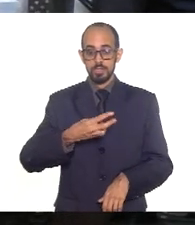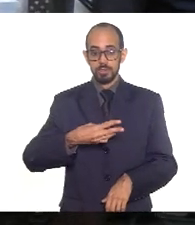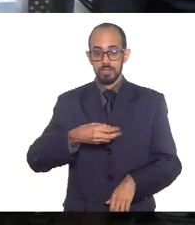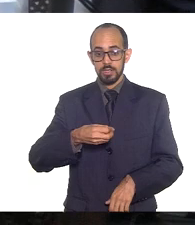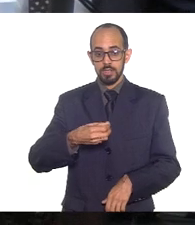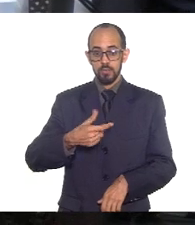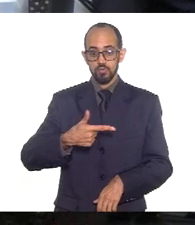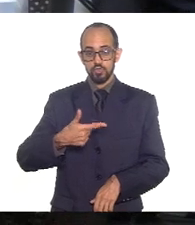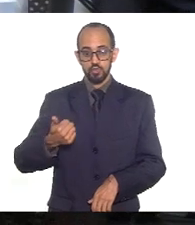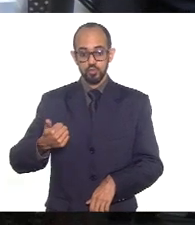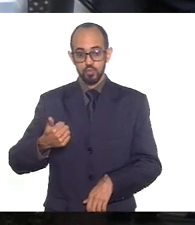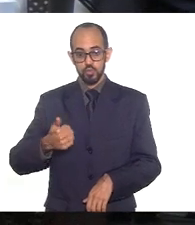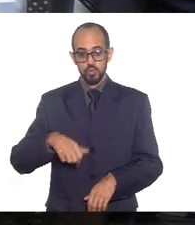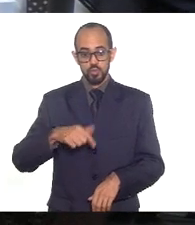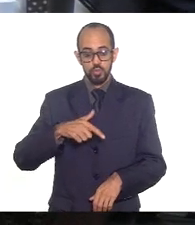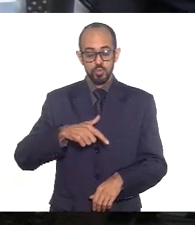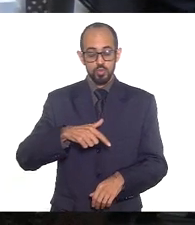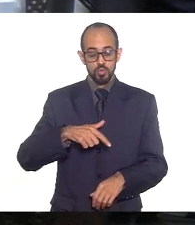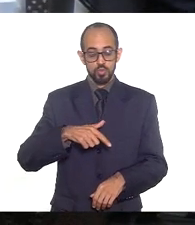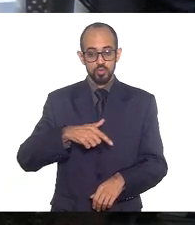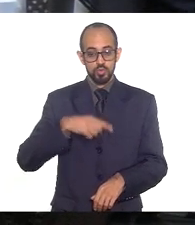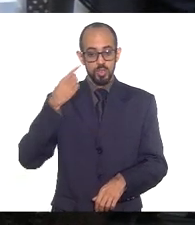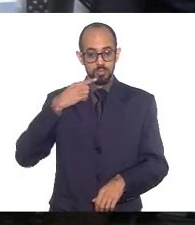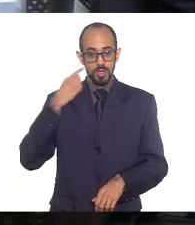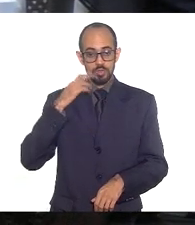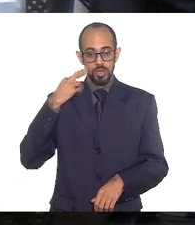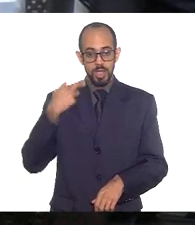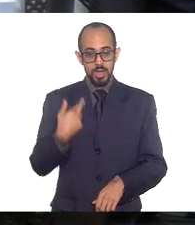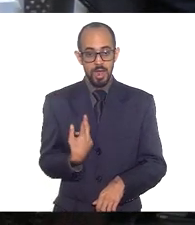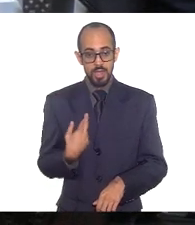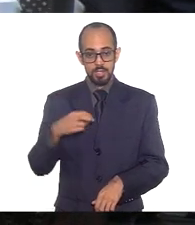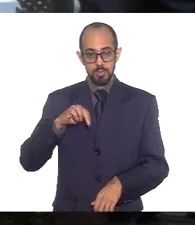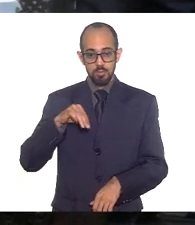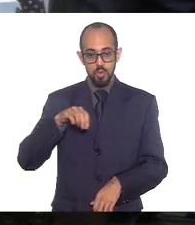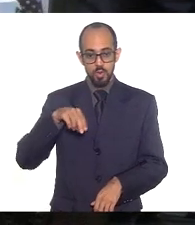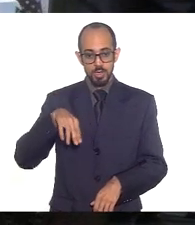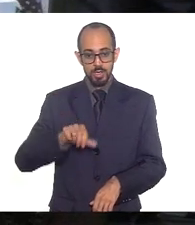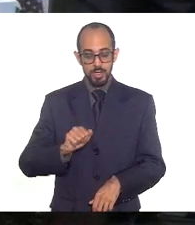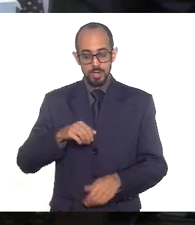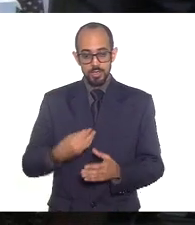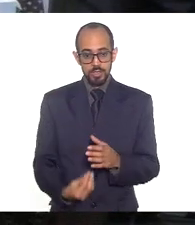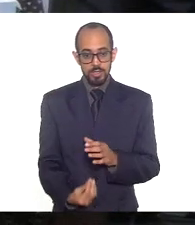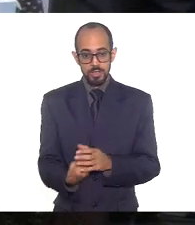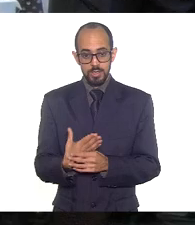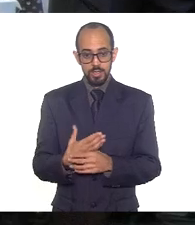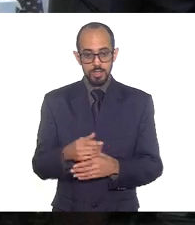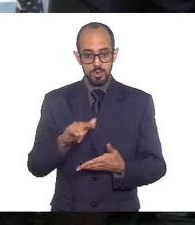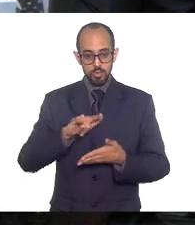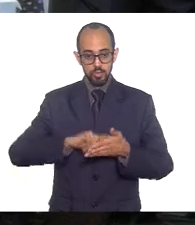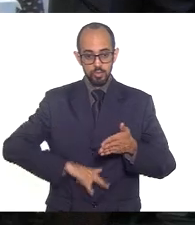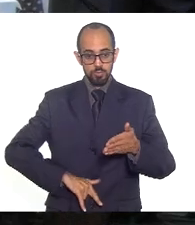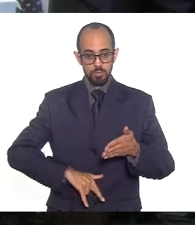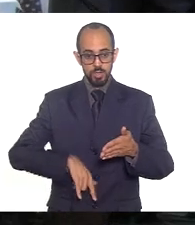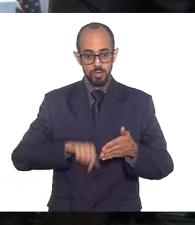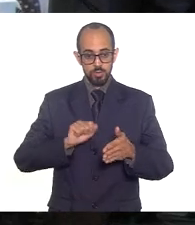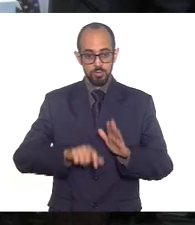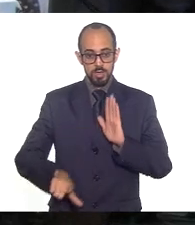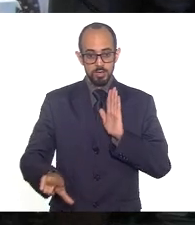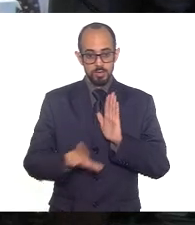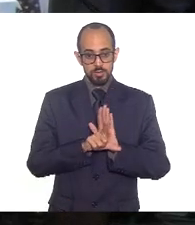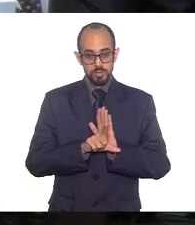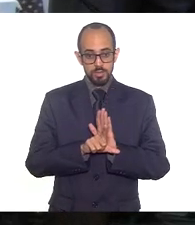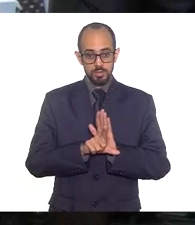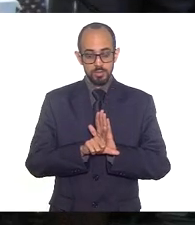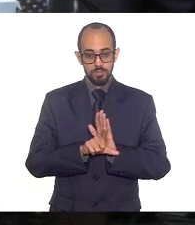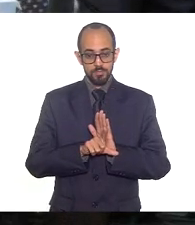de 21 de autoria do deputado dos deputados Renata Souza e Mônica Francisco E cria o doce para publicização periódica